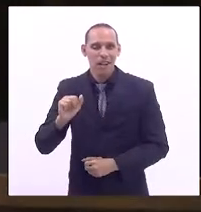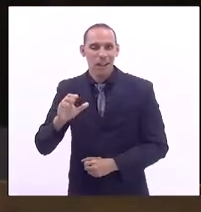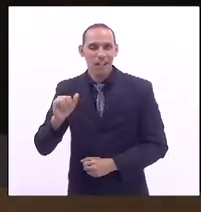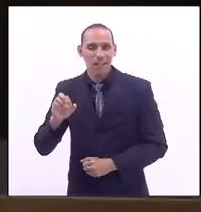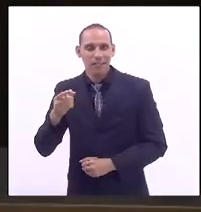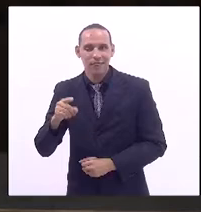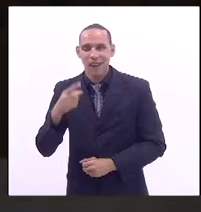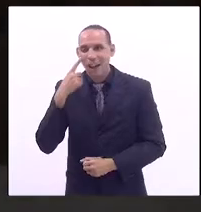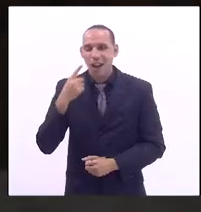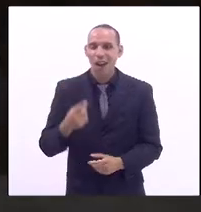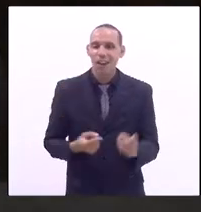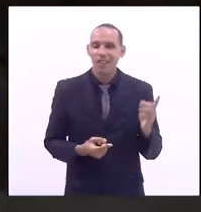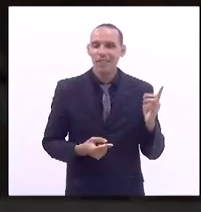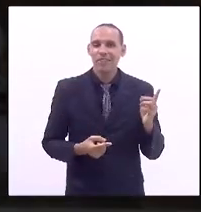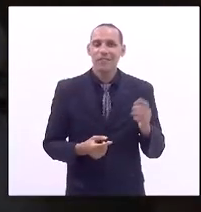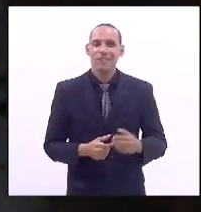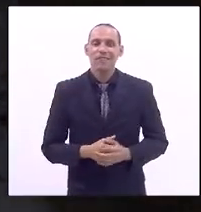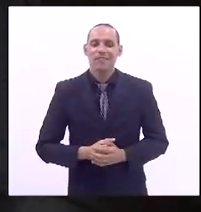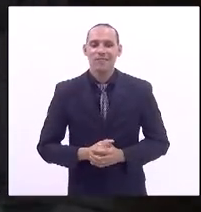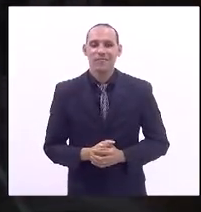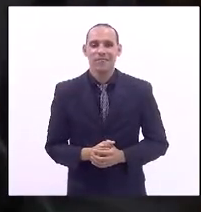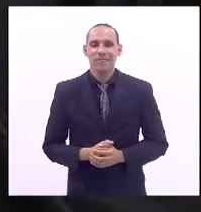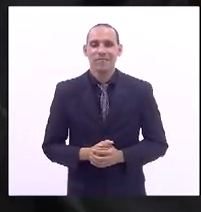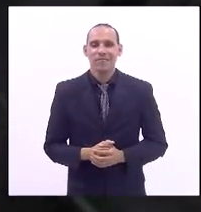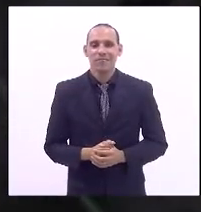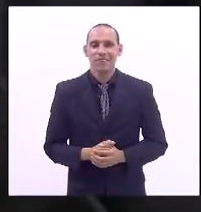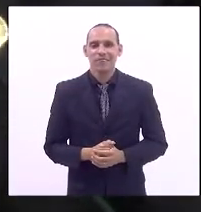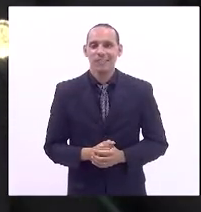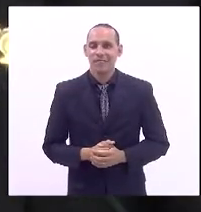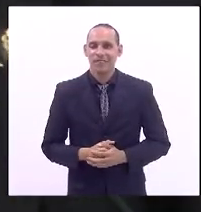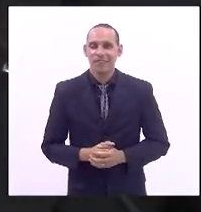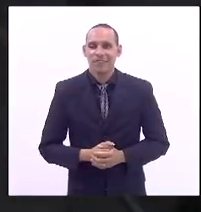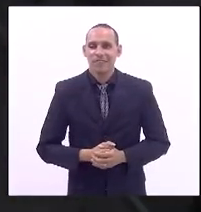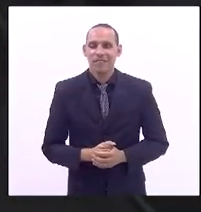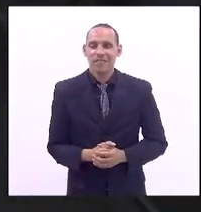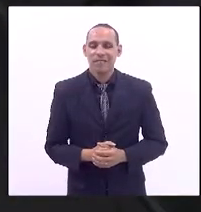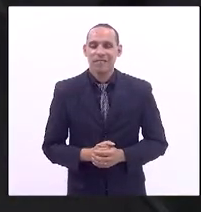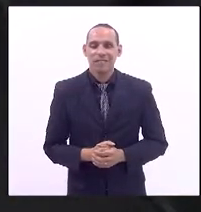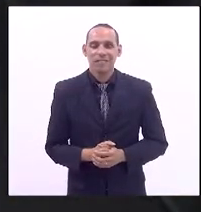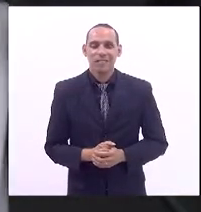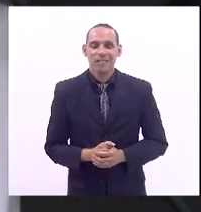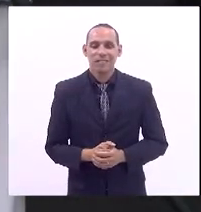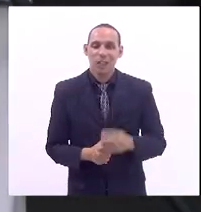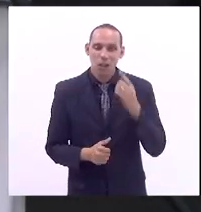E aí vamos ver Eu Estava caída no AL